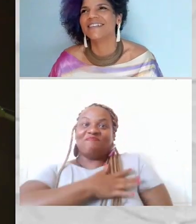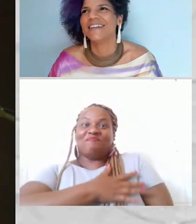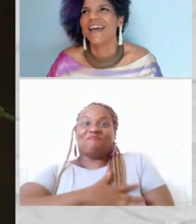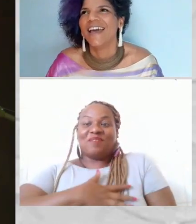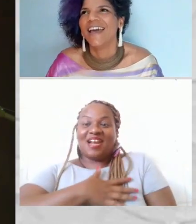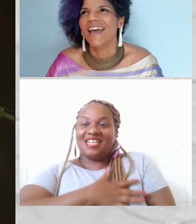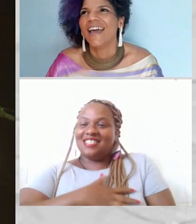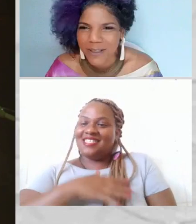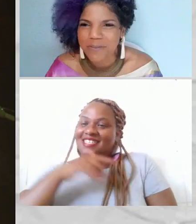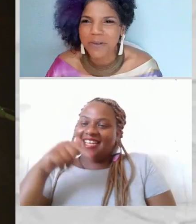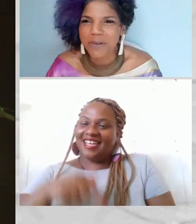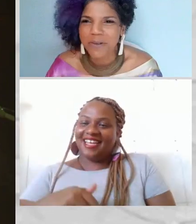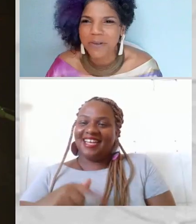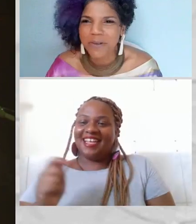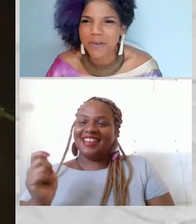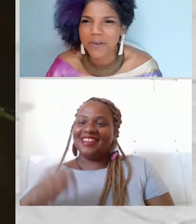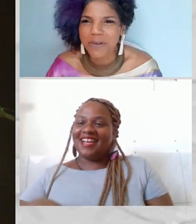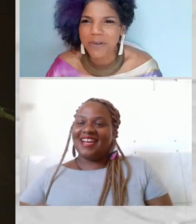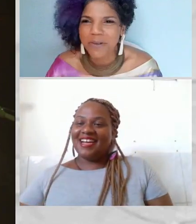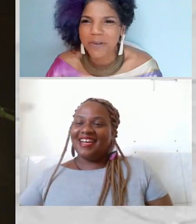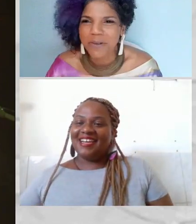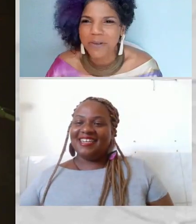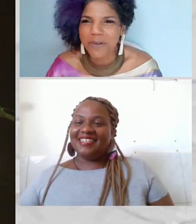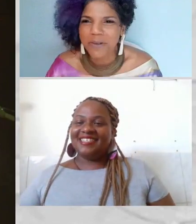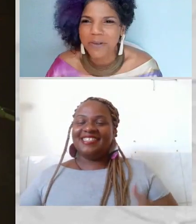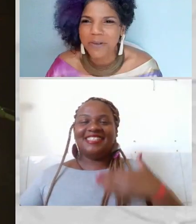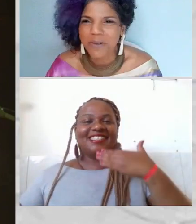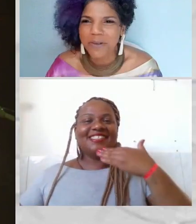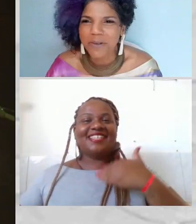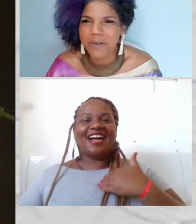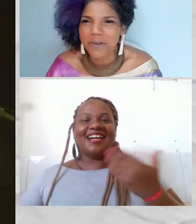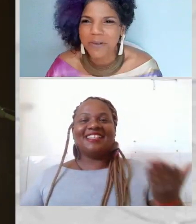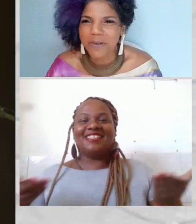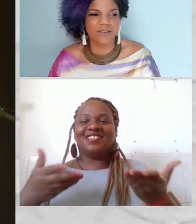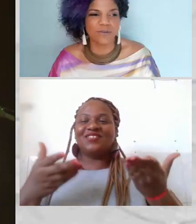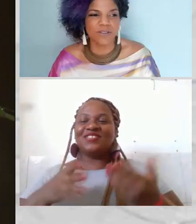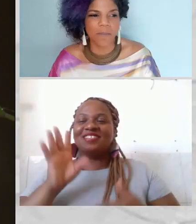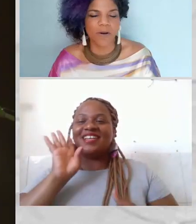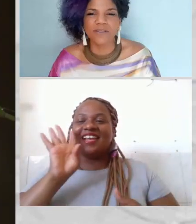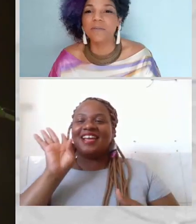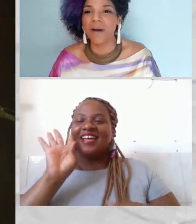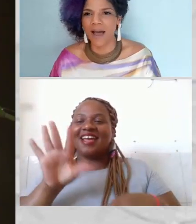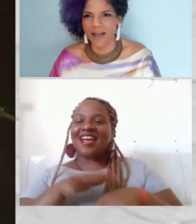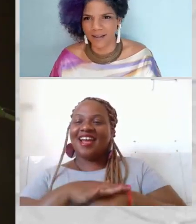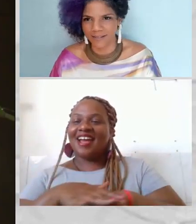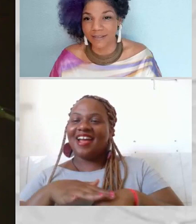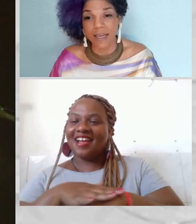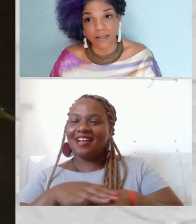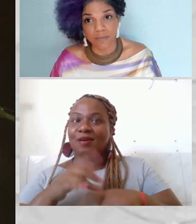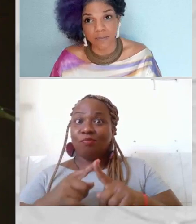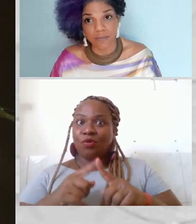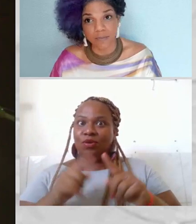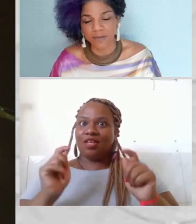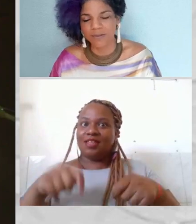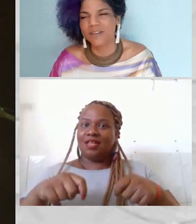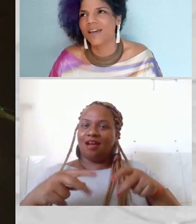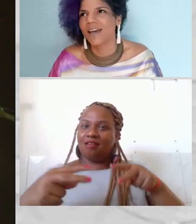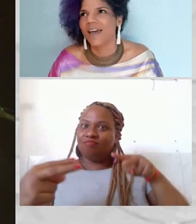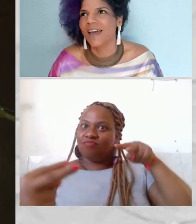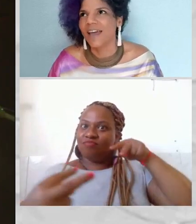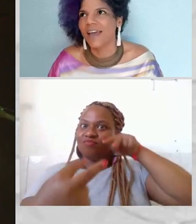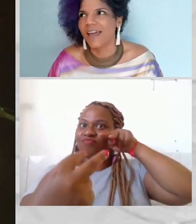Conversaria. É um projeto muito bacana, muito bonito, porque eu acho que tem a capacidade de nos aproximar nesse